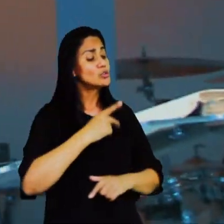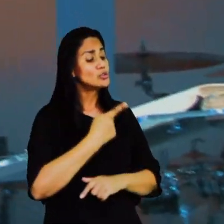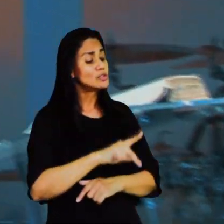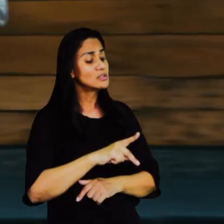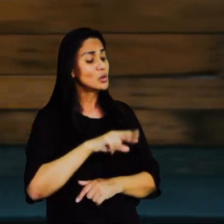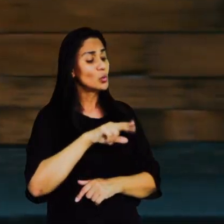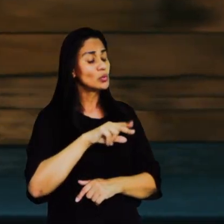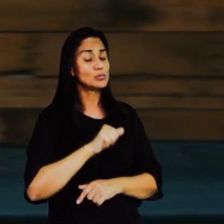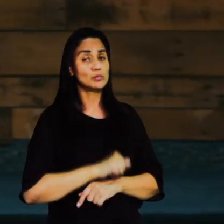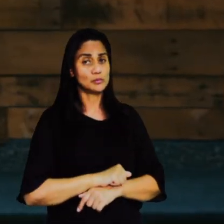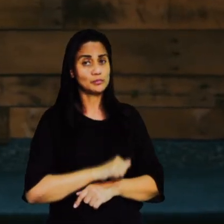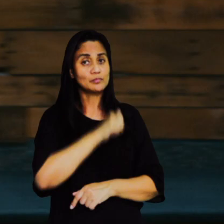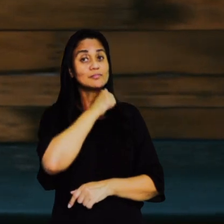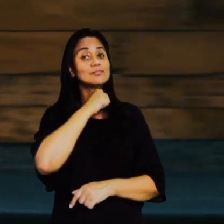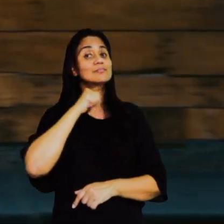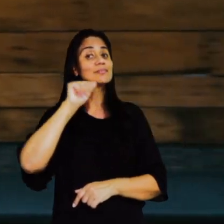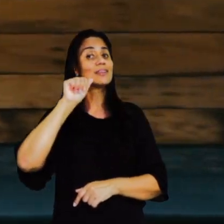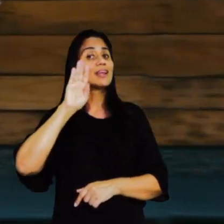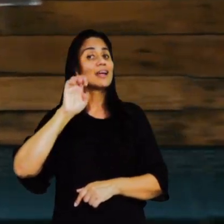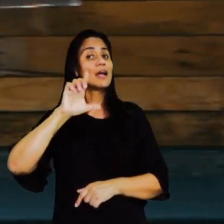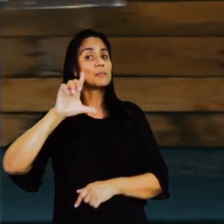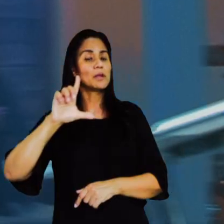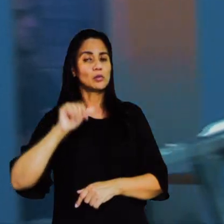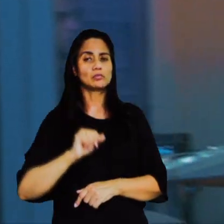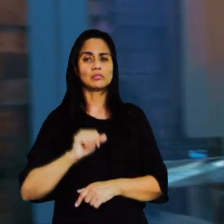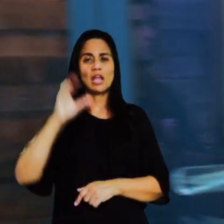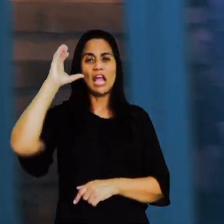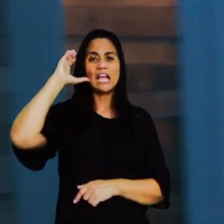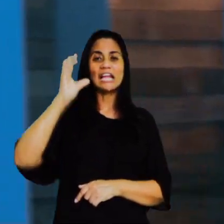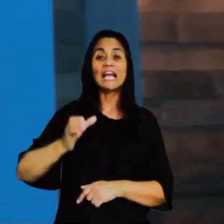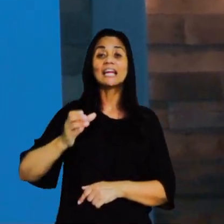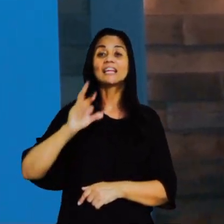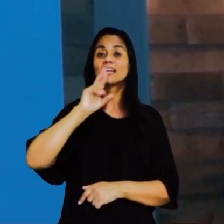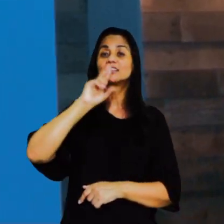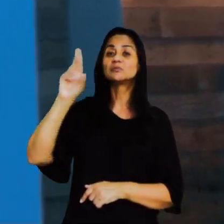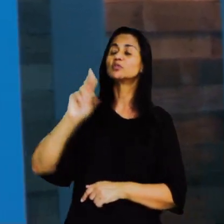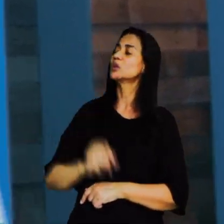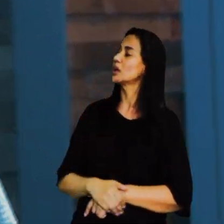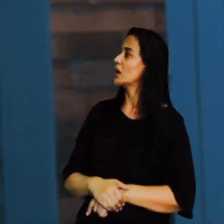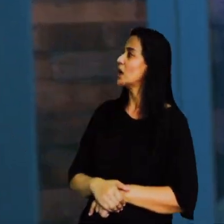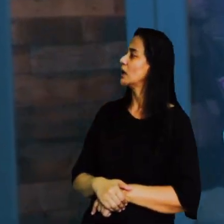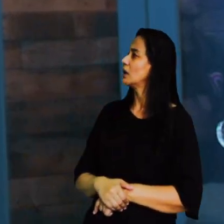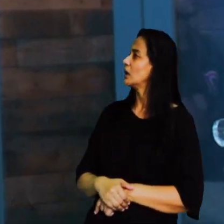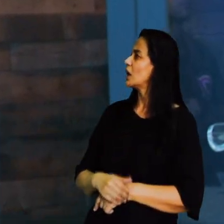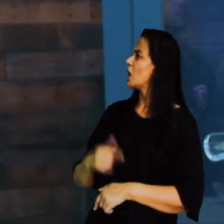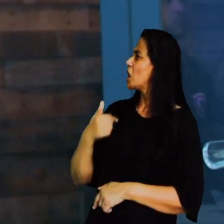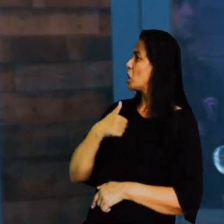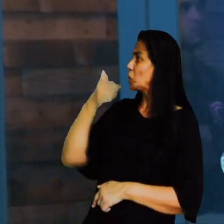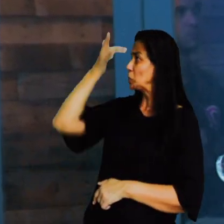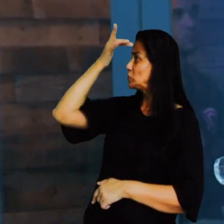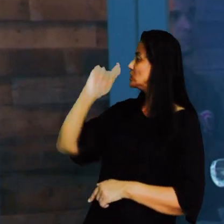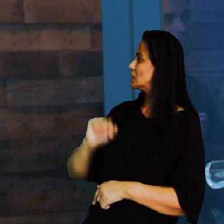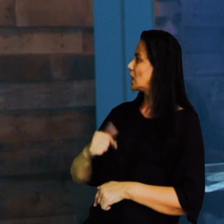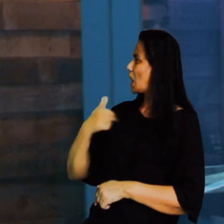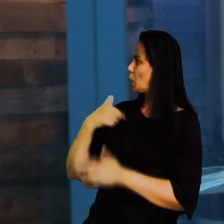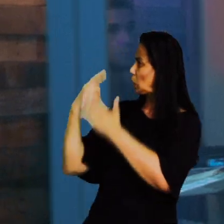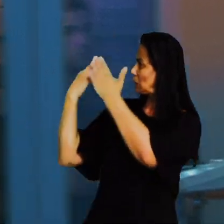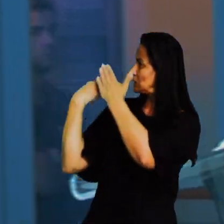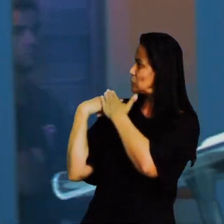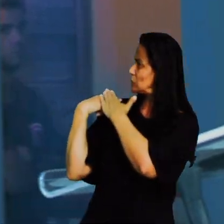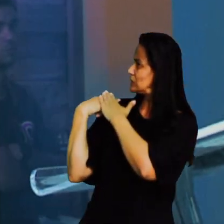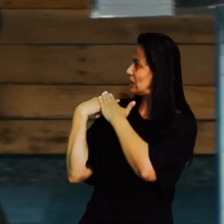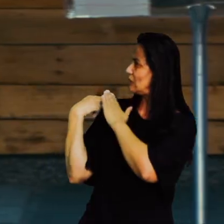E a resposta de Caim é, não sei, por acaso sou eu o guardador do meu irmão?